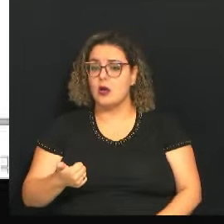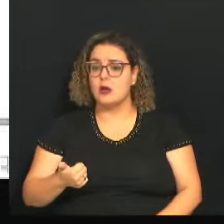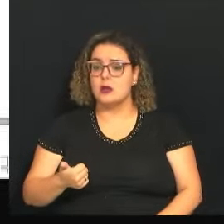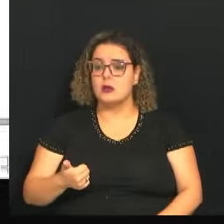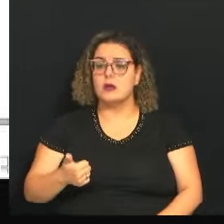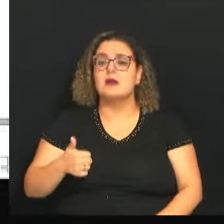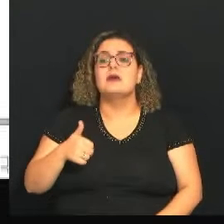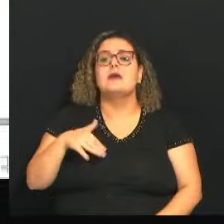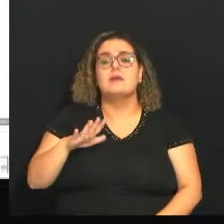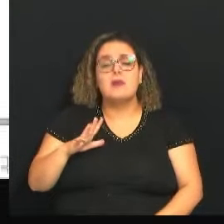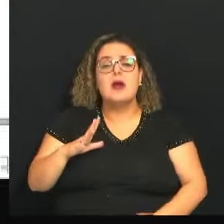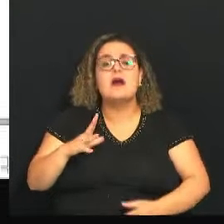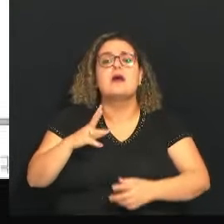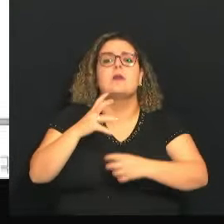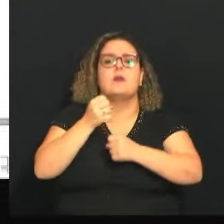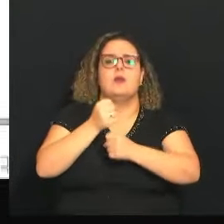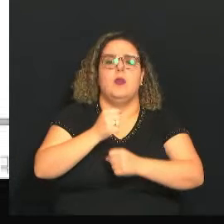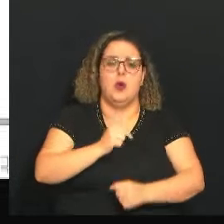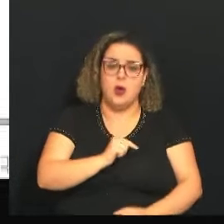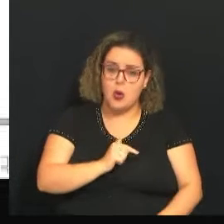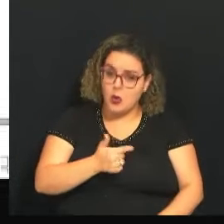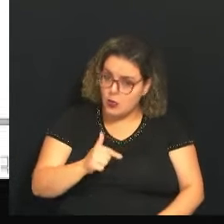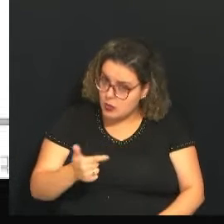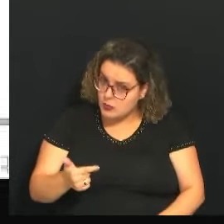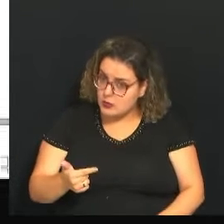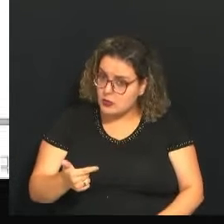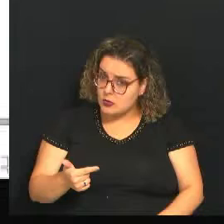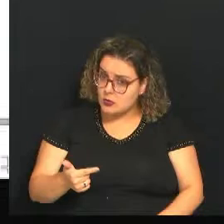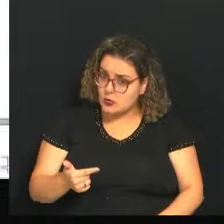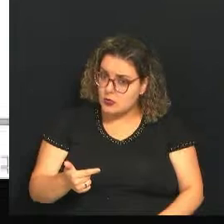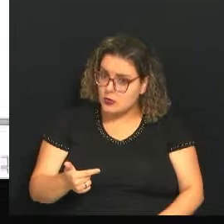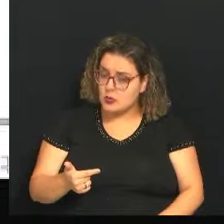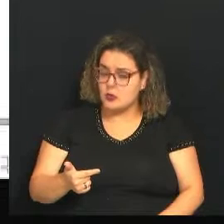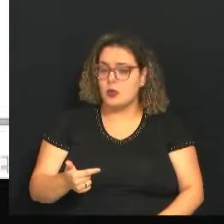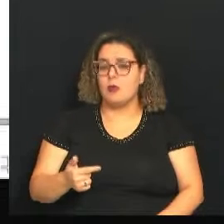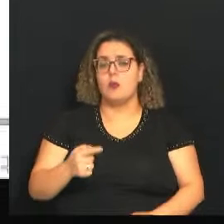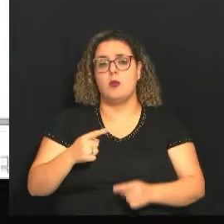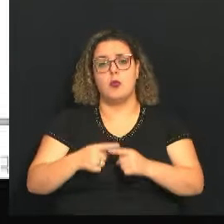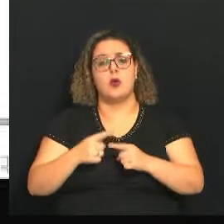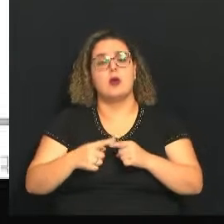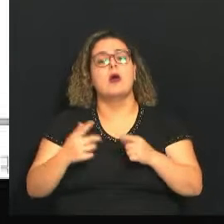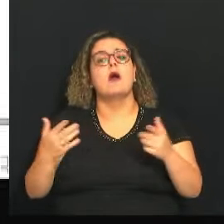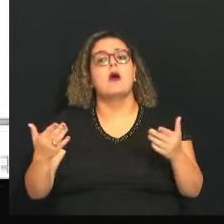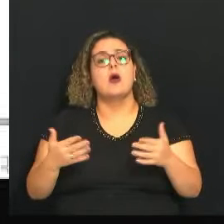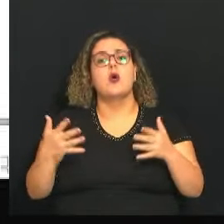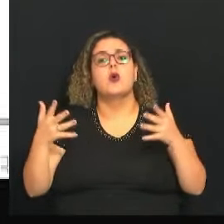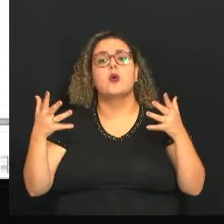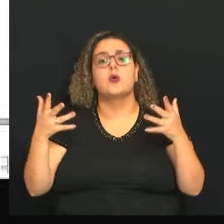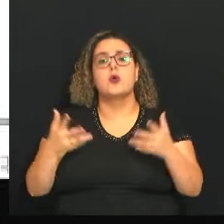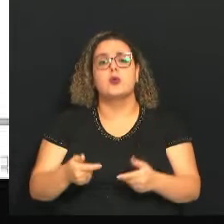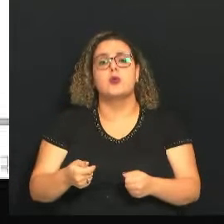mais potencializado em 2022, né? Porque a gente já está agora com tudo